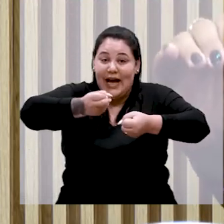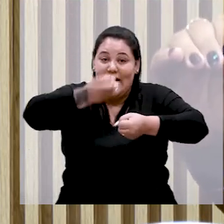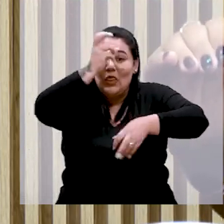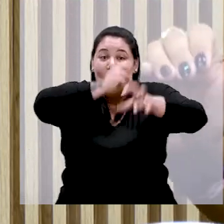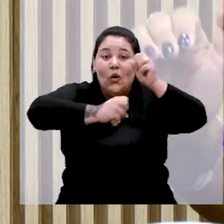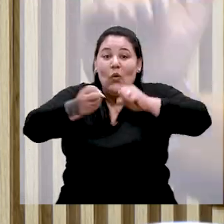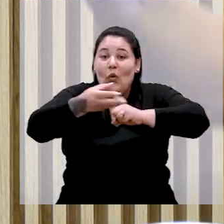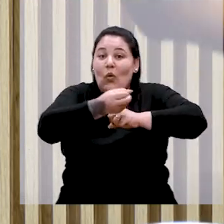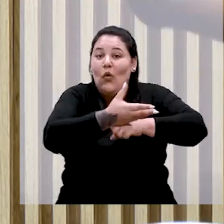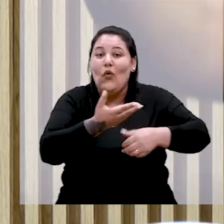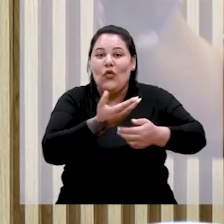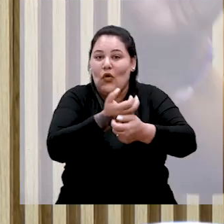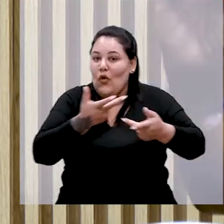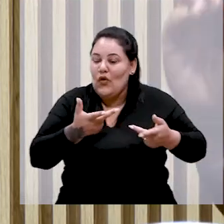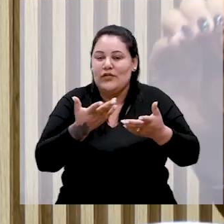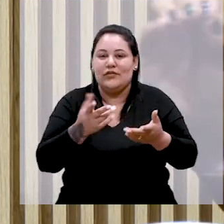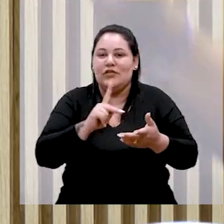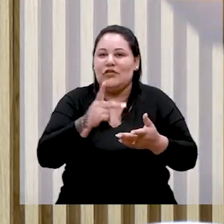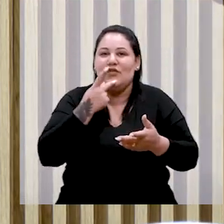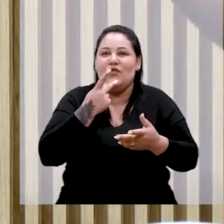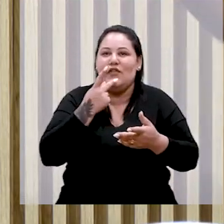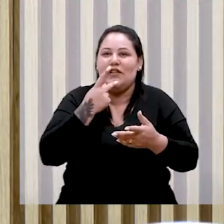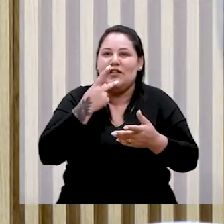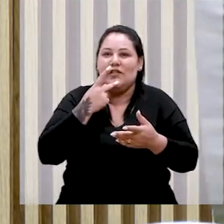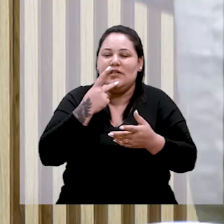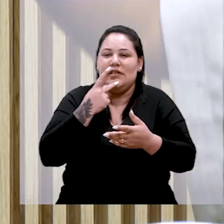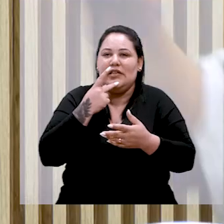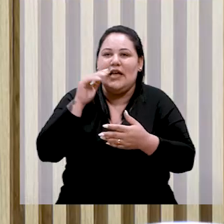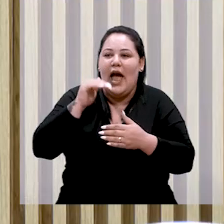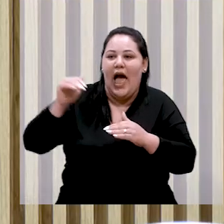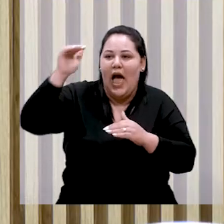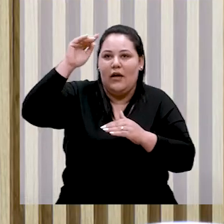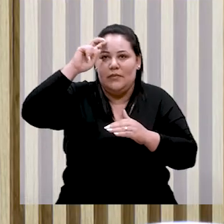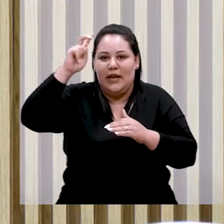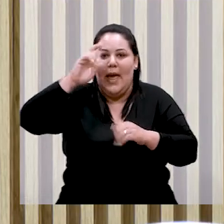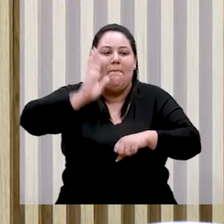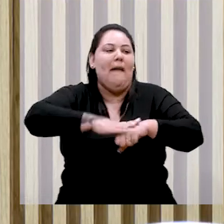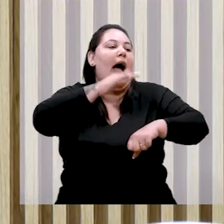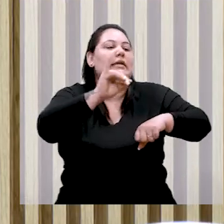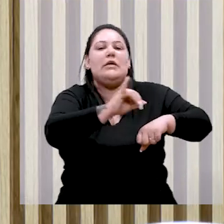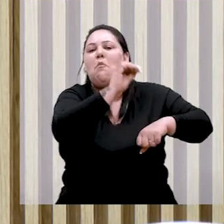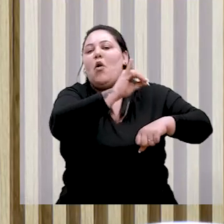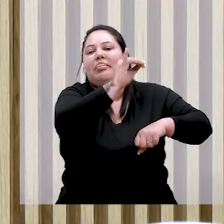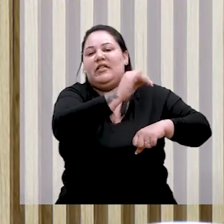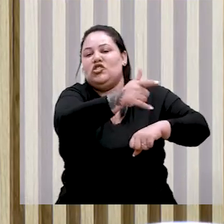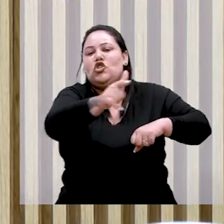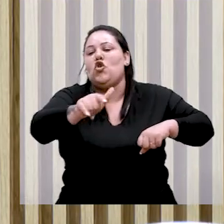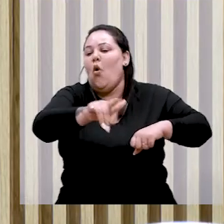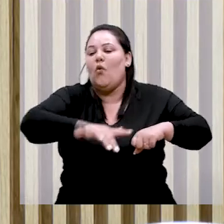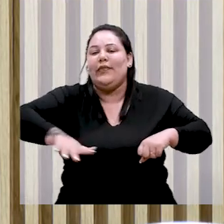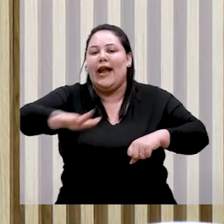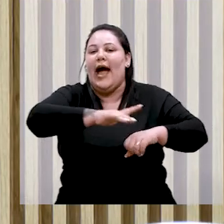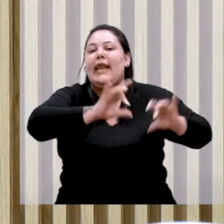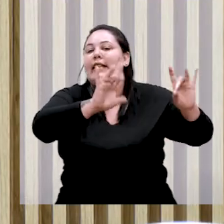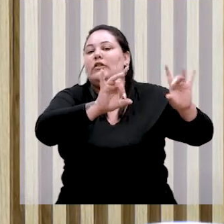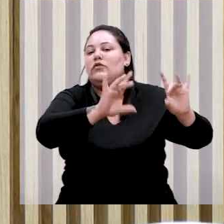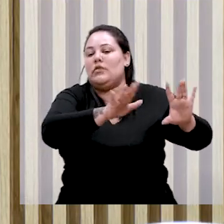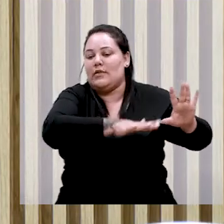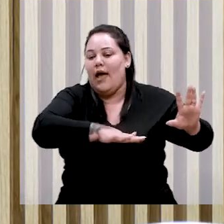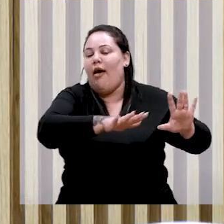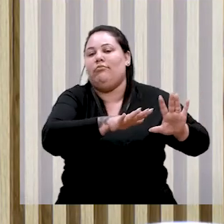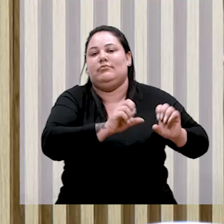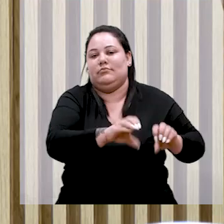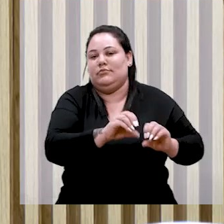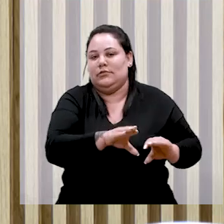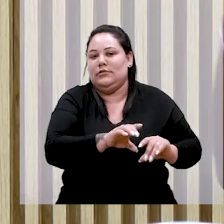gosto de falar, assim. Não é porque é mais. Eu não estou dizendo que altas habilidades é mais importante do que a gente olhar qualquer outra questão da educação especial.